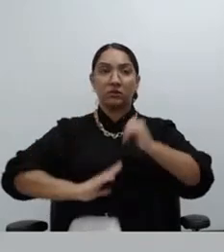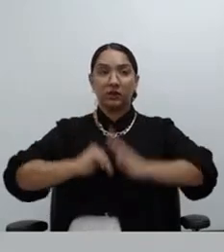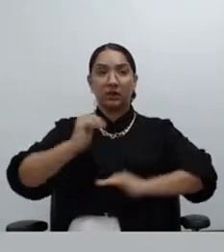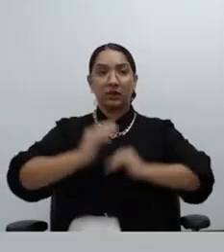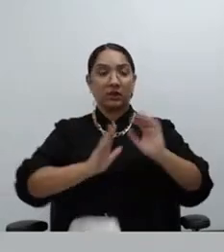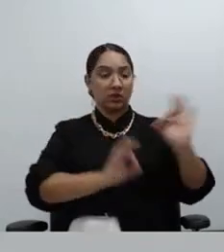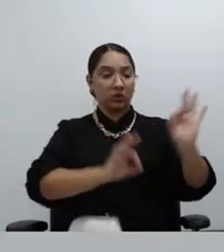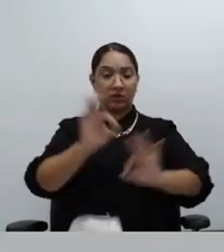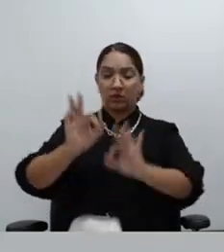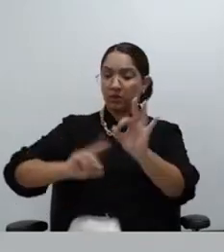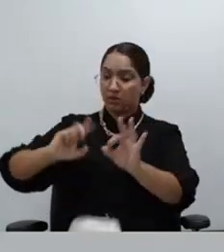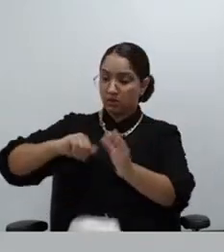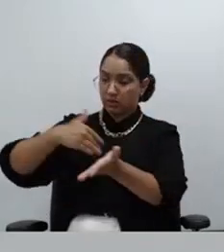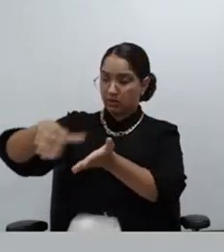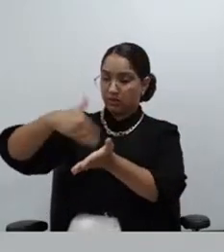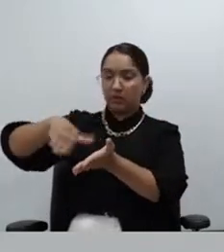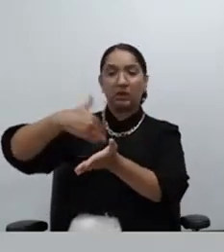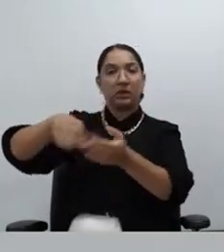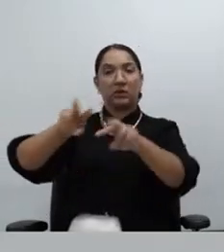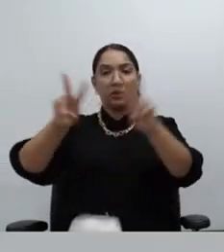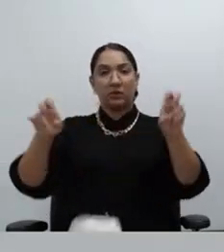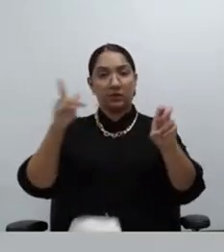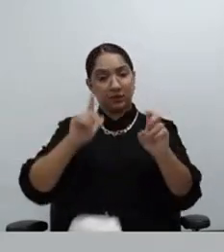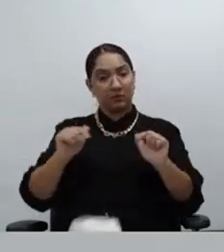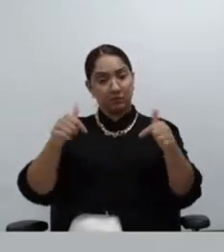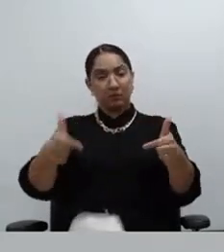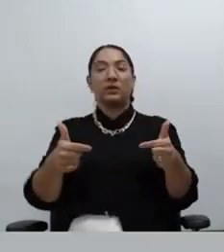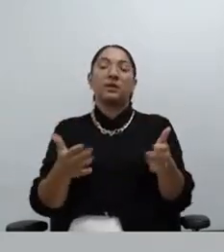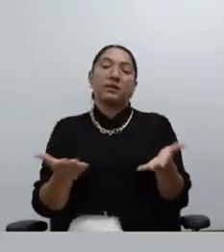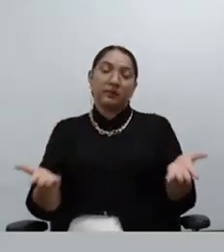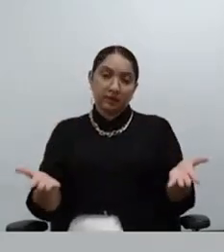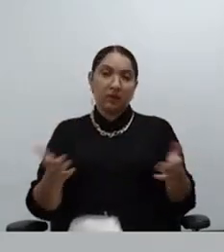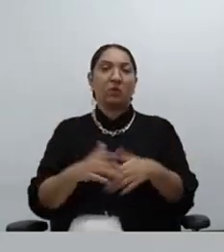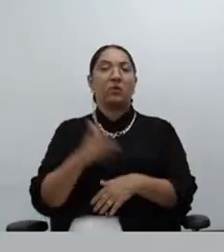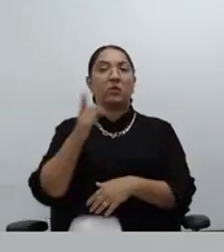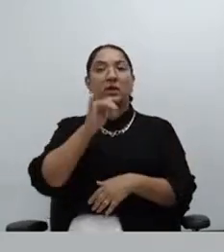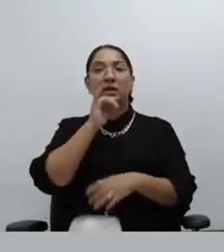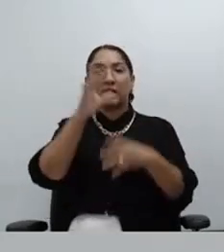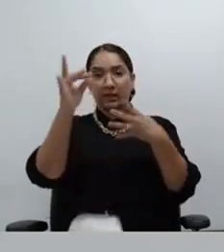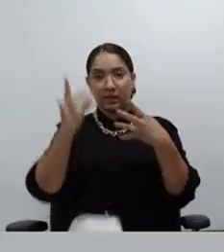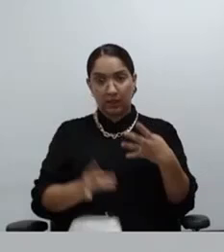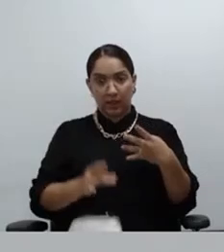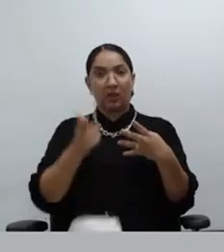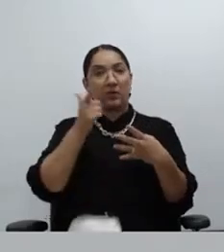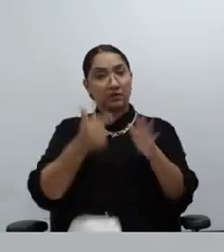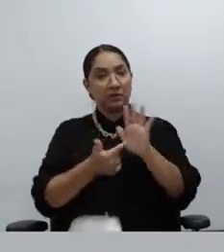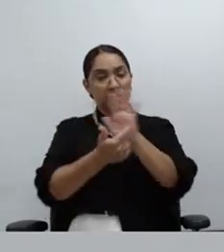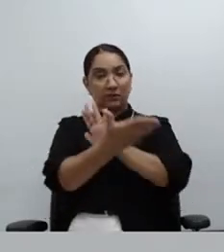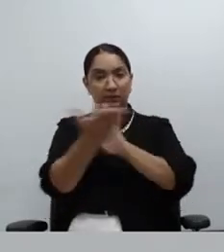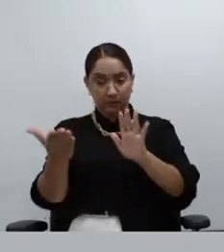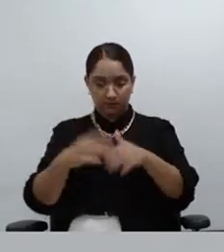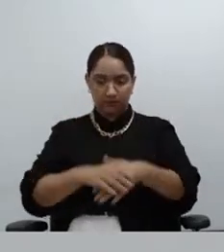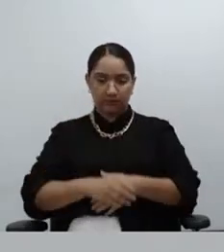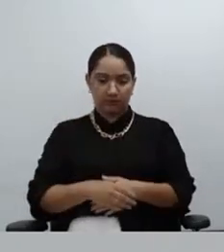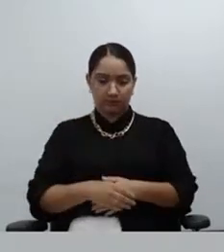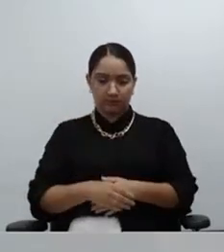da organização da secretaria nesse sentido, mas certamente nós traremos os detalhes. E,